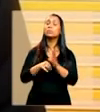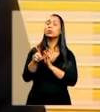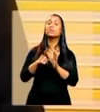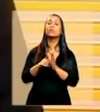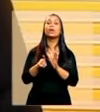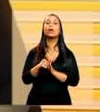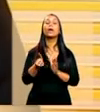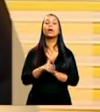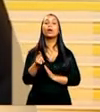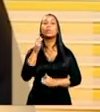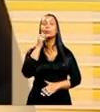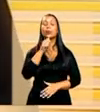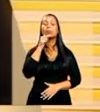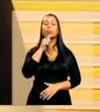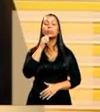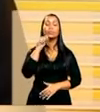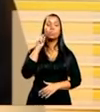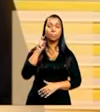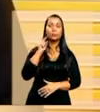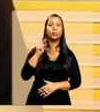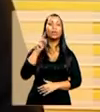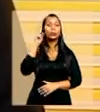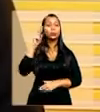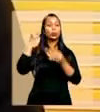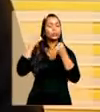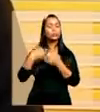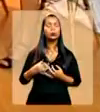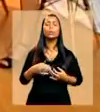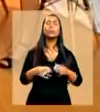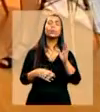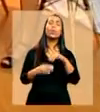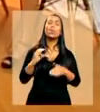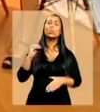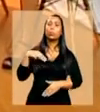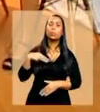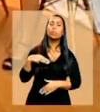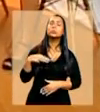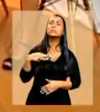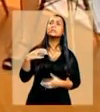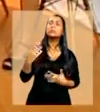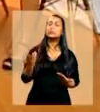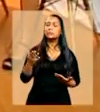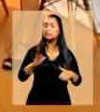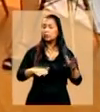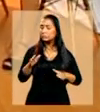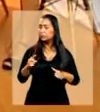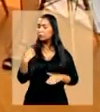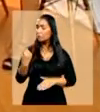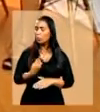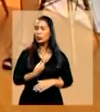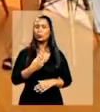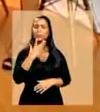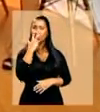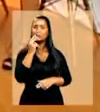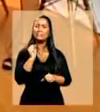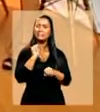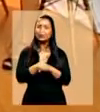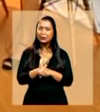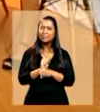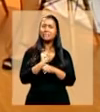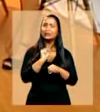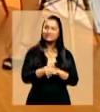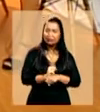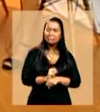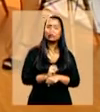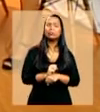Deixa eu perguntar para a Com, que é arte educadora, contadora de histórias. Ô Com, às vezes a gente é mais travado ou